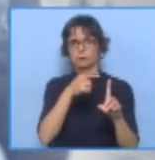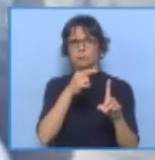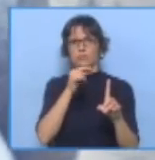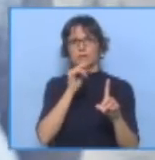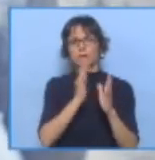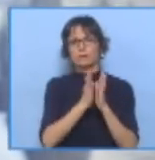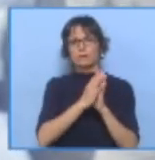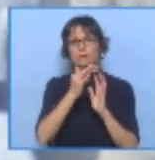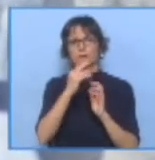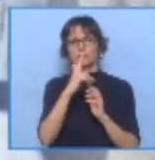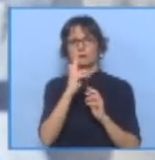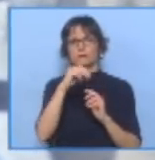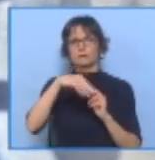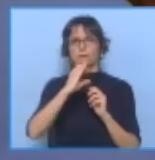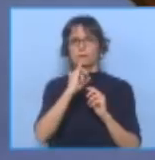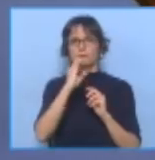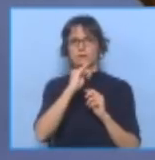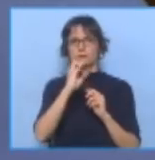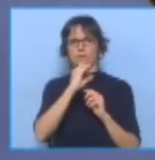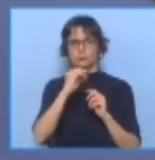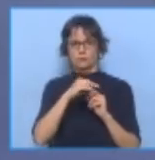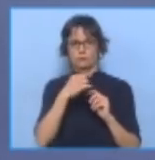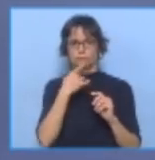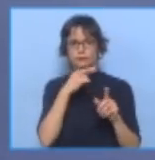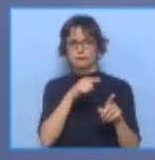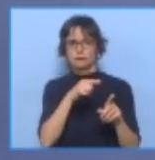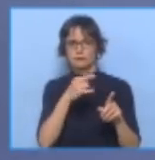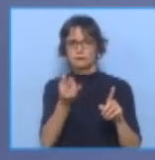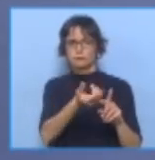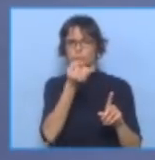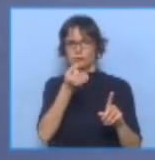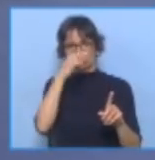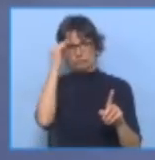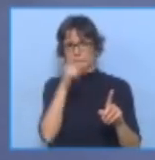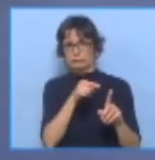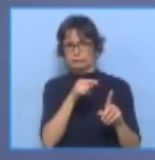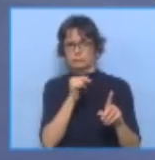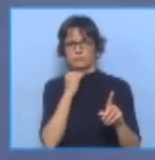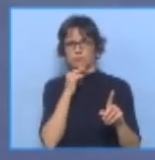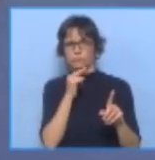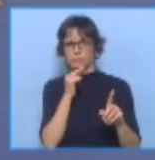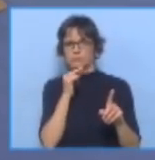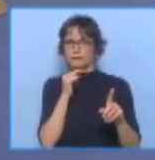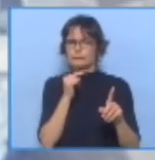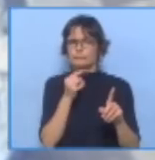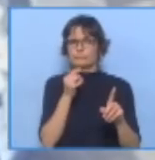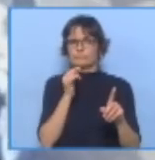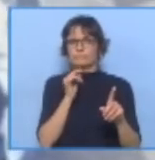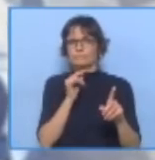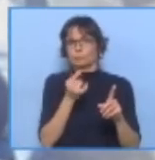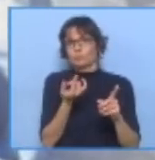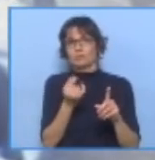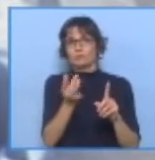intuído facilmente que por ali não poderia haver sucesso, ou que seria um sucesso apenas muito